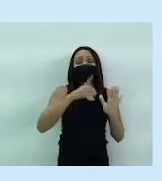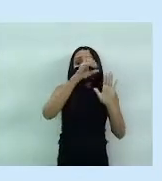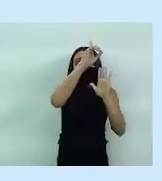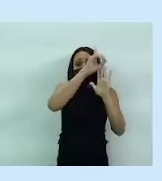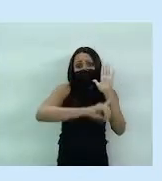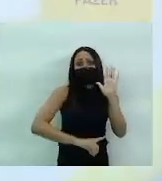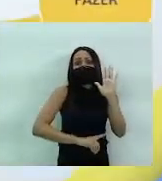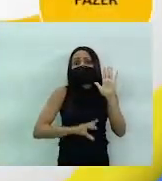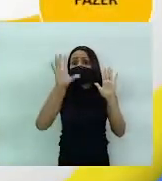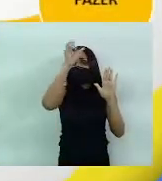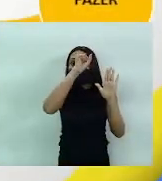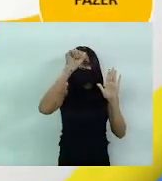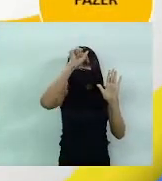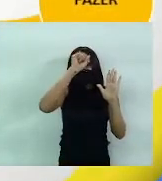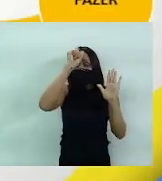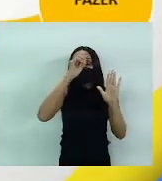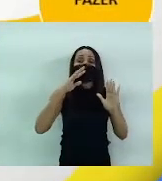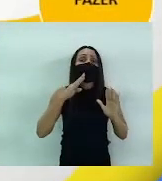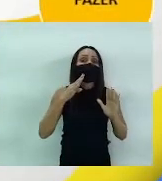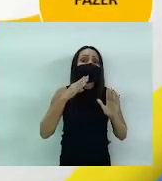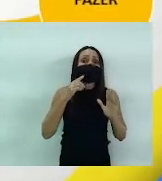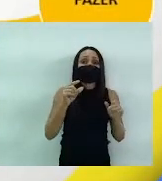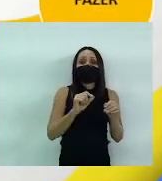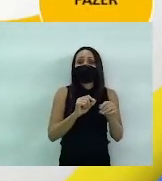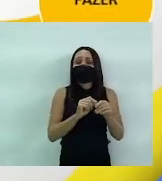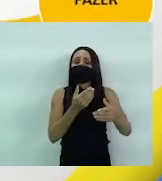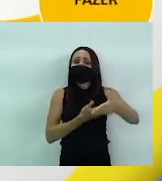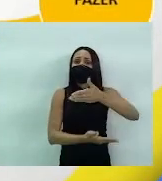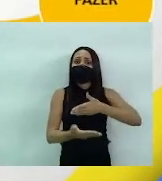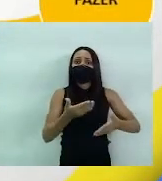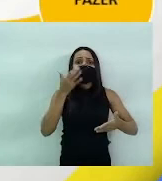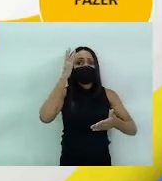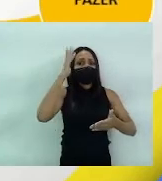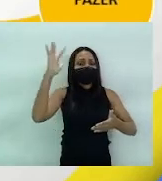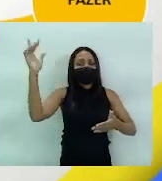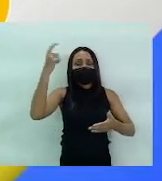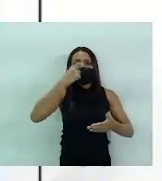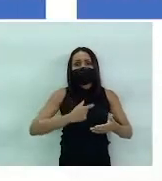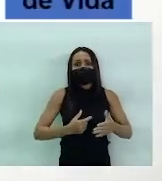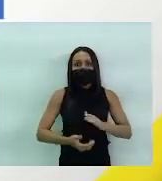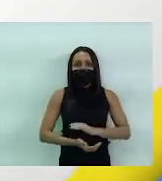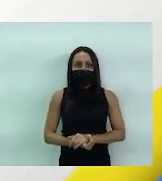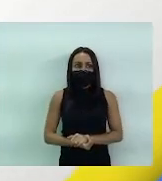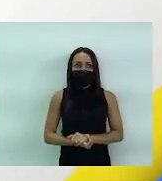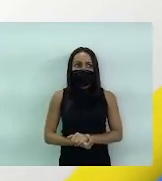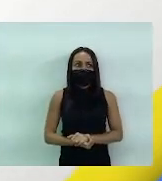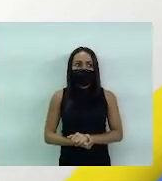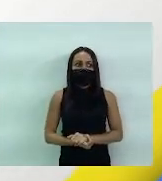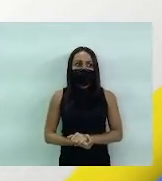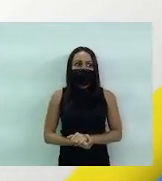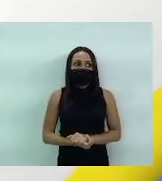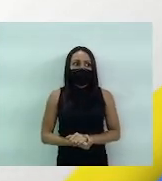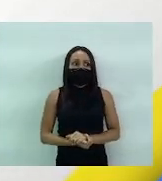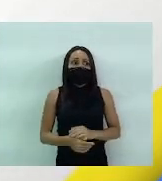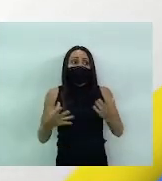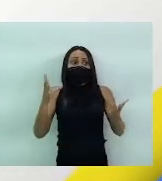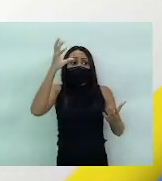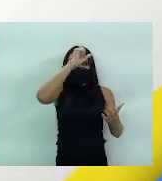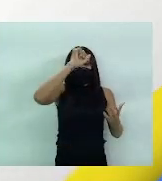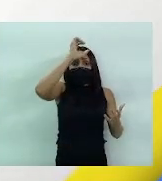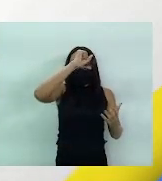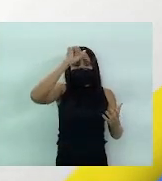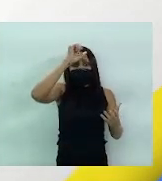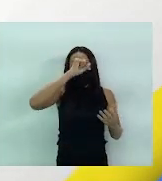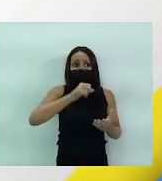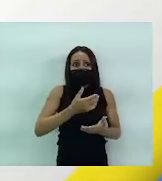a aprender, a conhecer, fazer, conviver, sonhar e ser. E as aprendizagens,